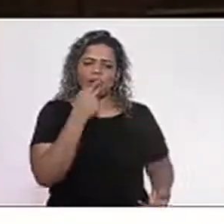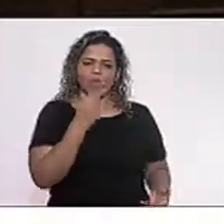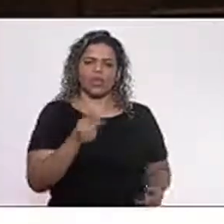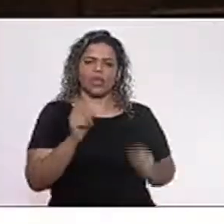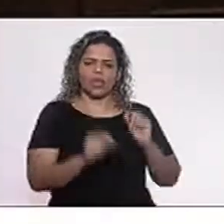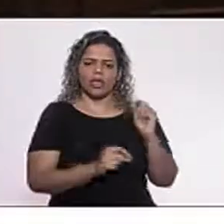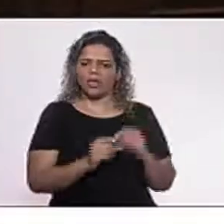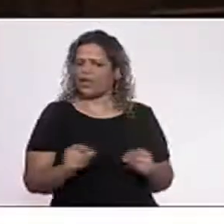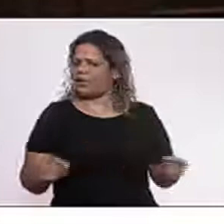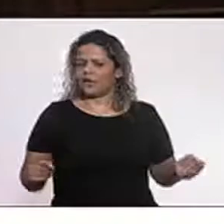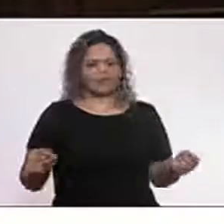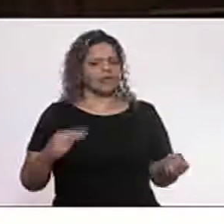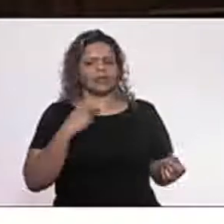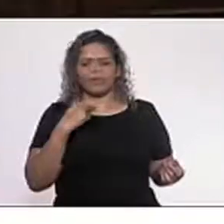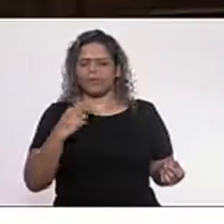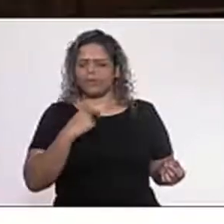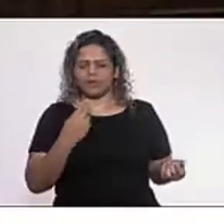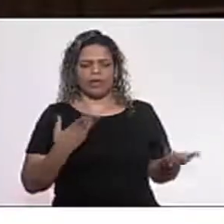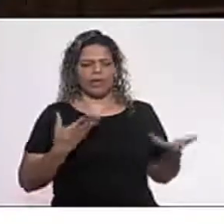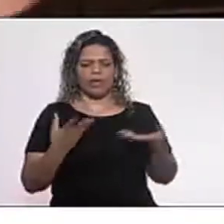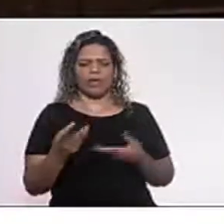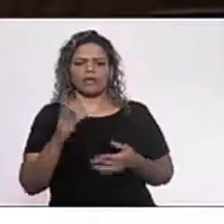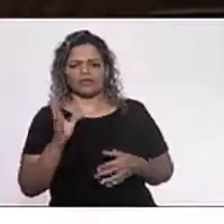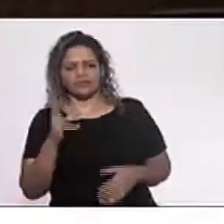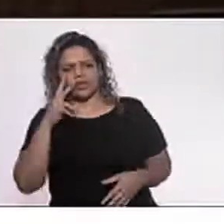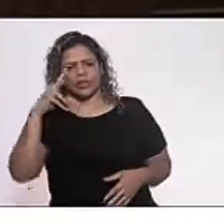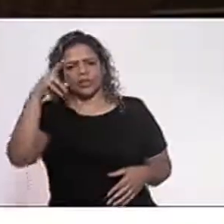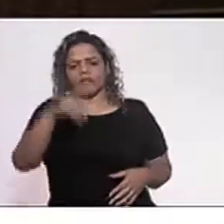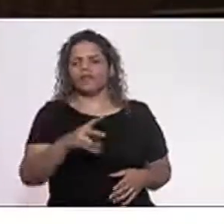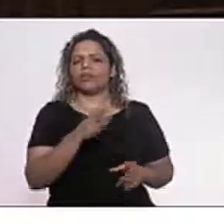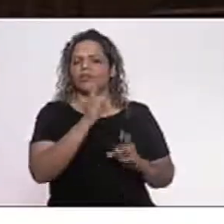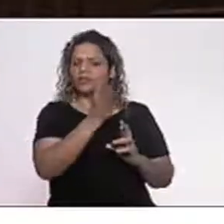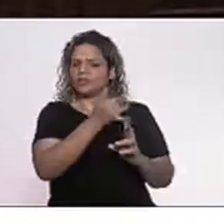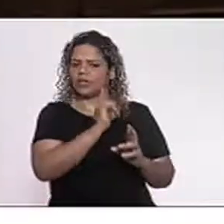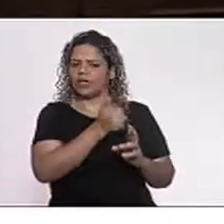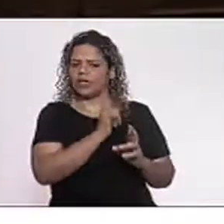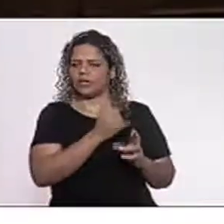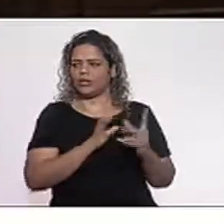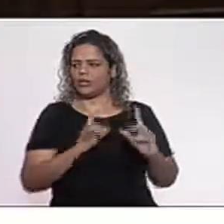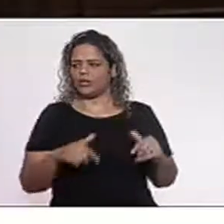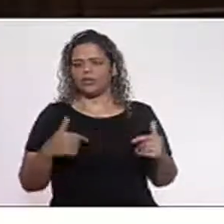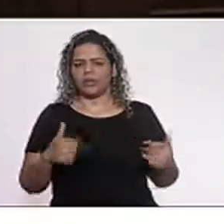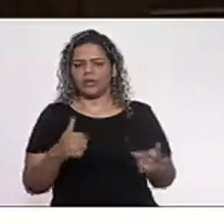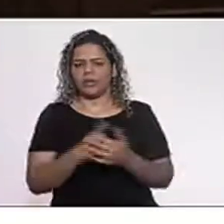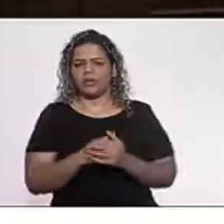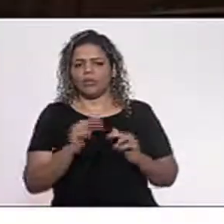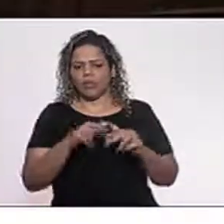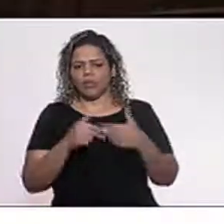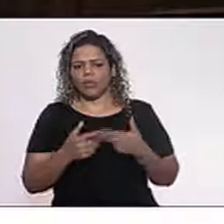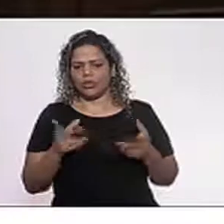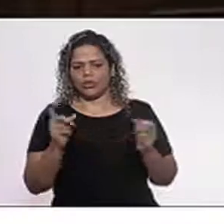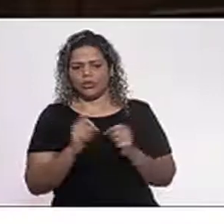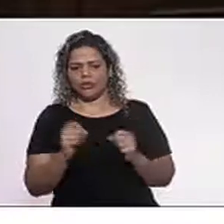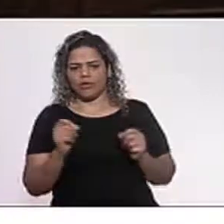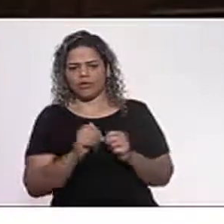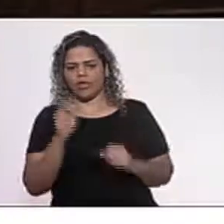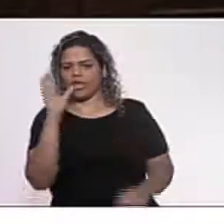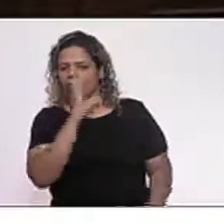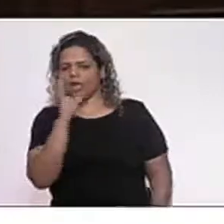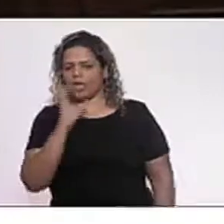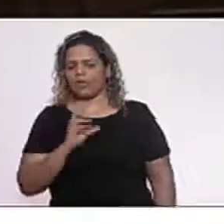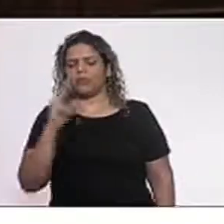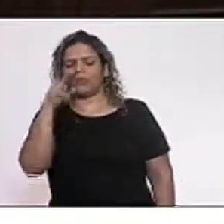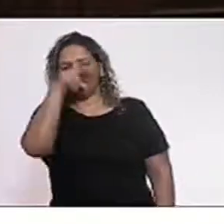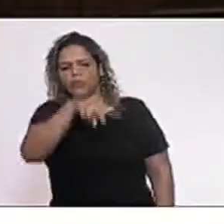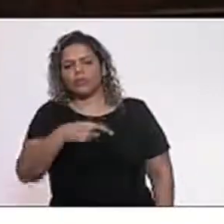operações que fracassaram no Rio de Janeiro, como é evidente pelos indicadores que nós ainda enfrentamos. Portanto, faço aqui essas duas rápidas observações,